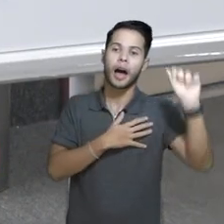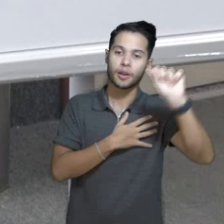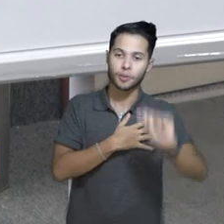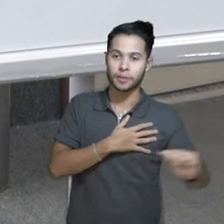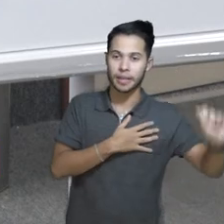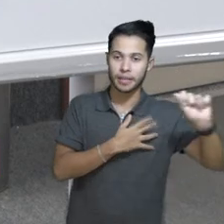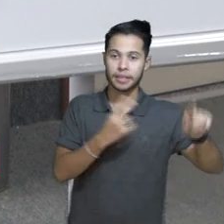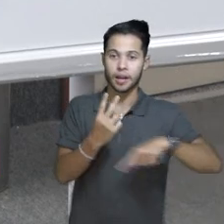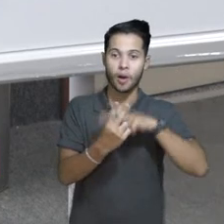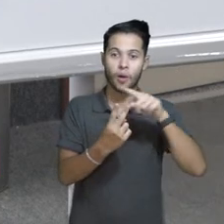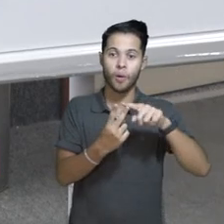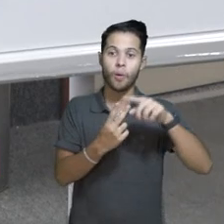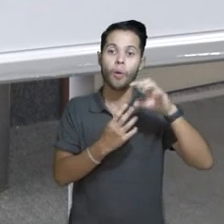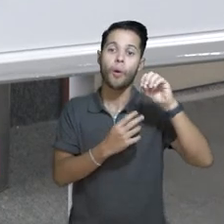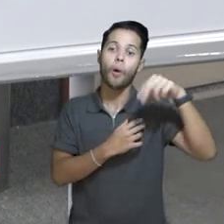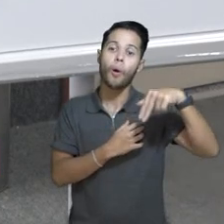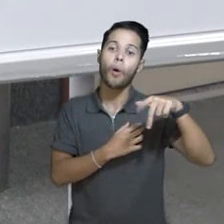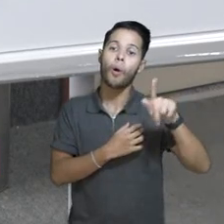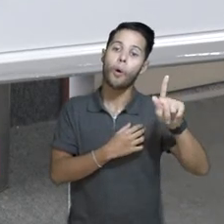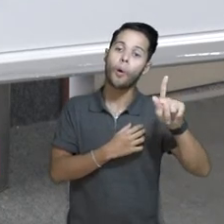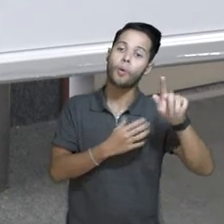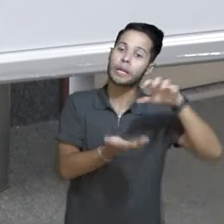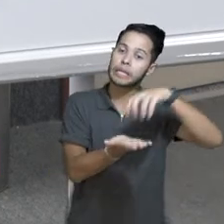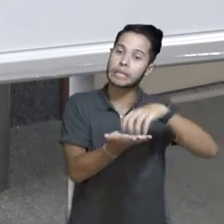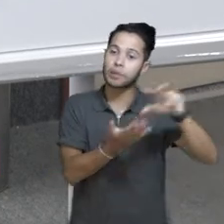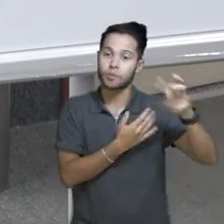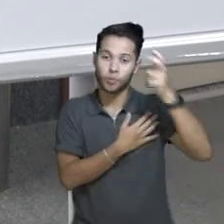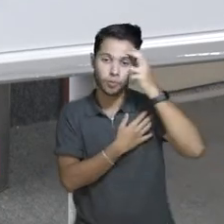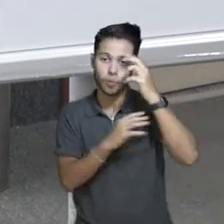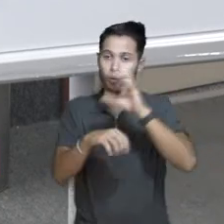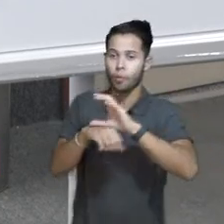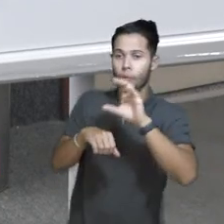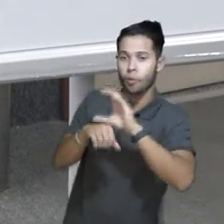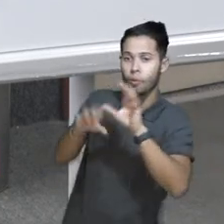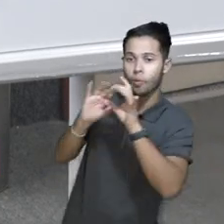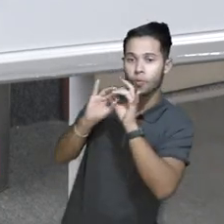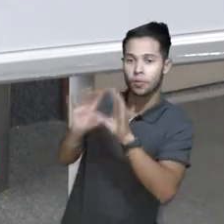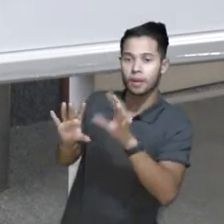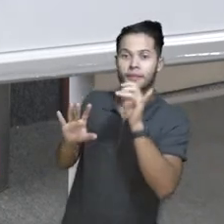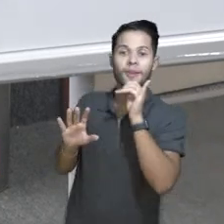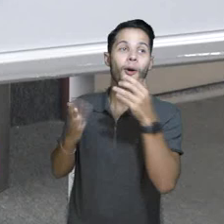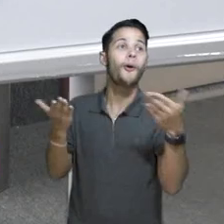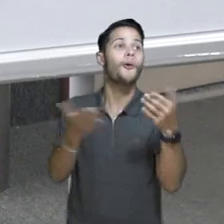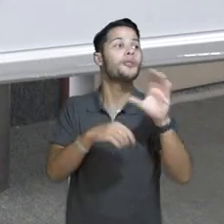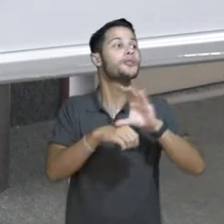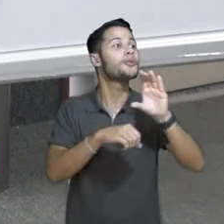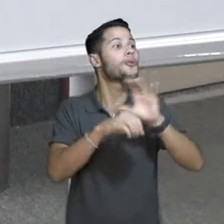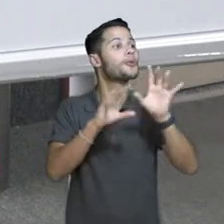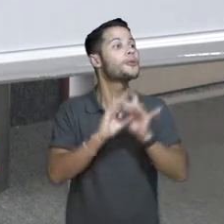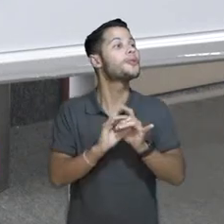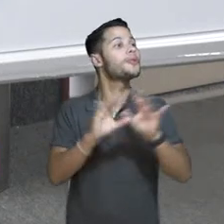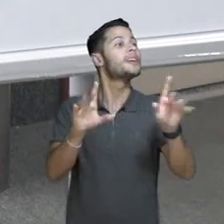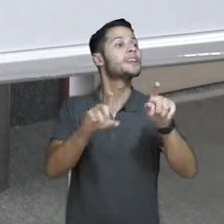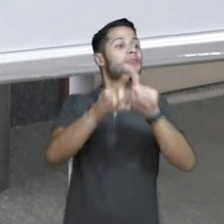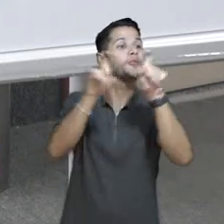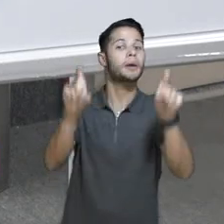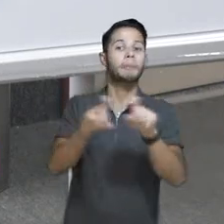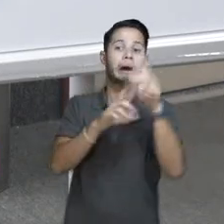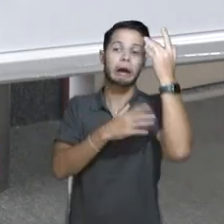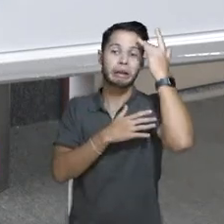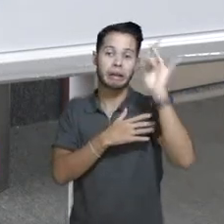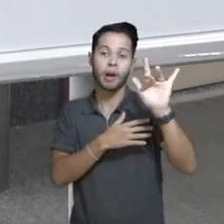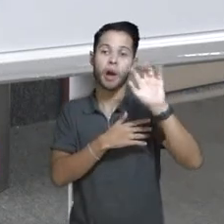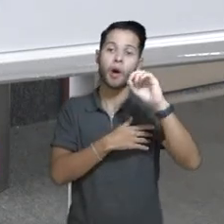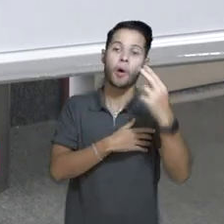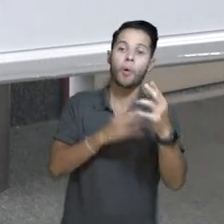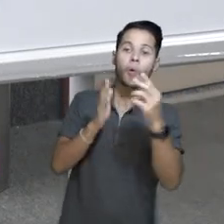comunitárias centro culturais cursos livres ah hoje vai ter um curso lá de informática de não sei qu de design